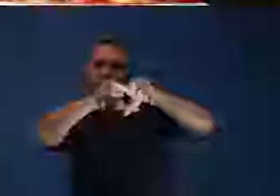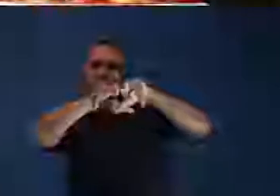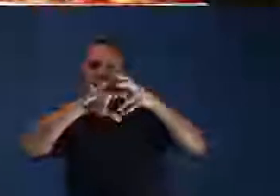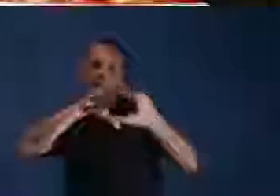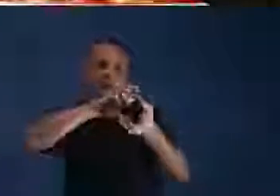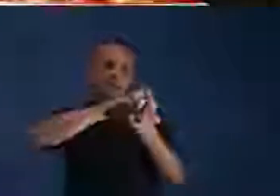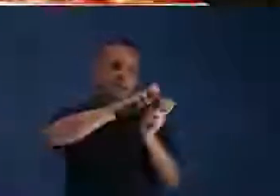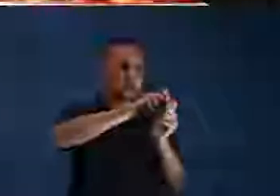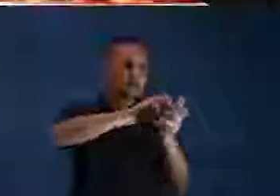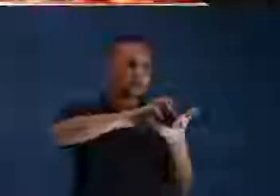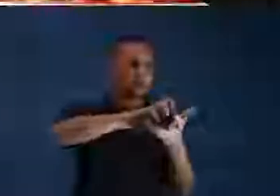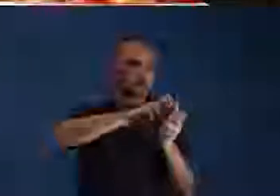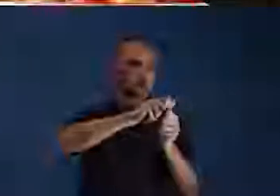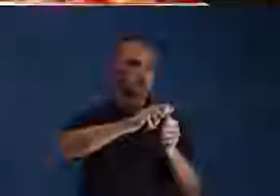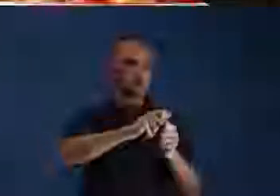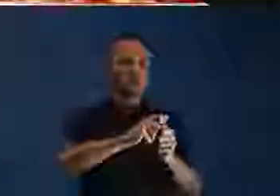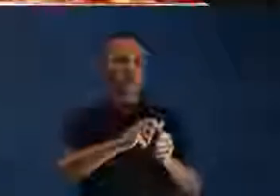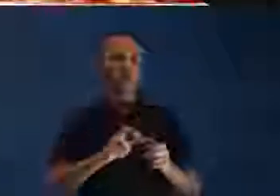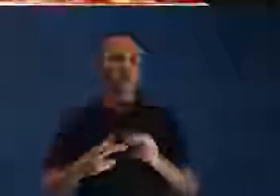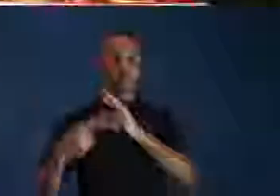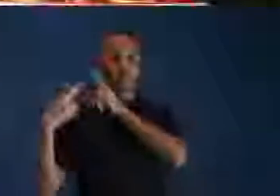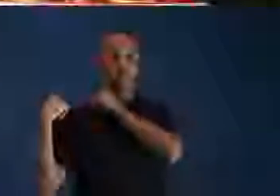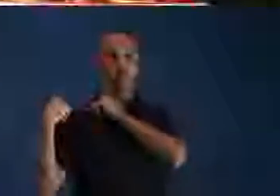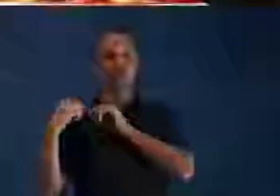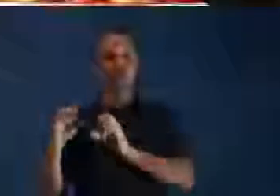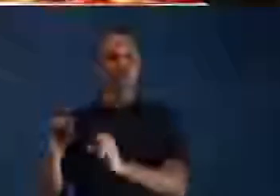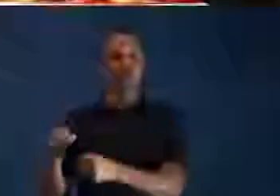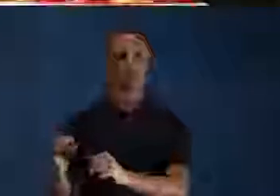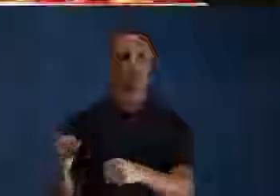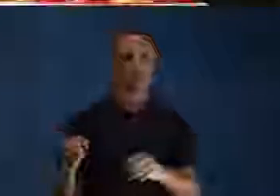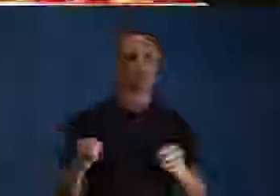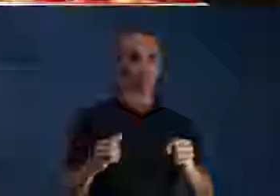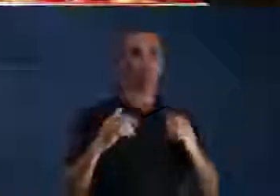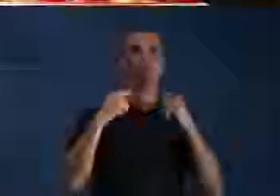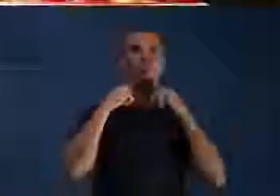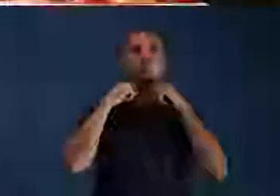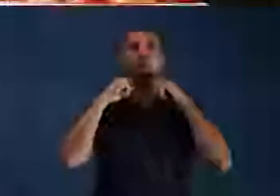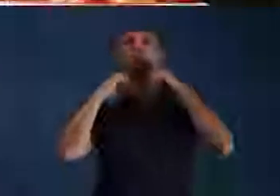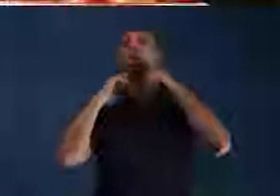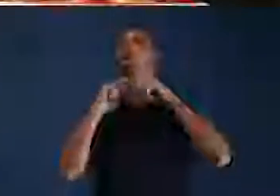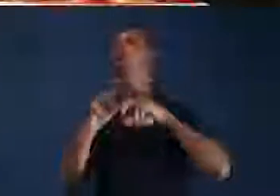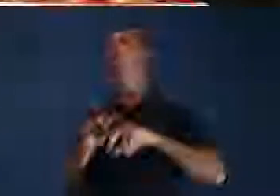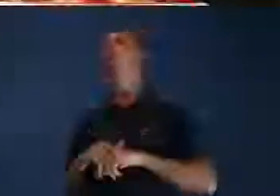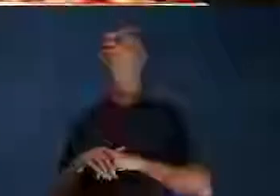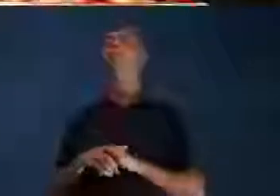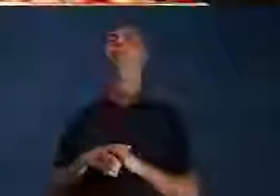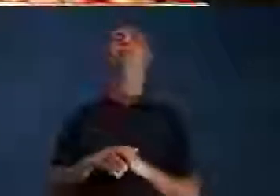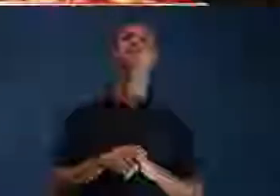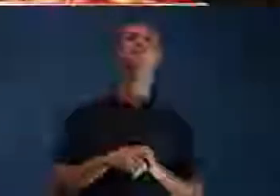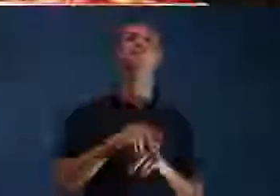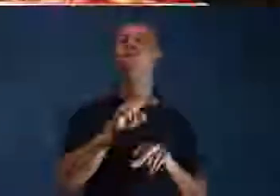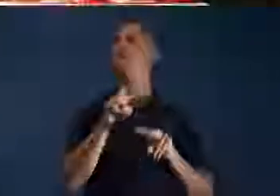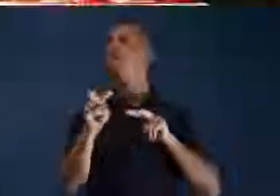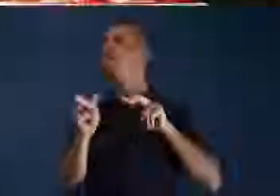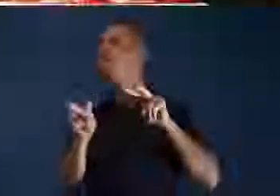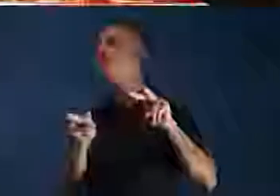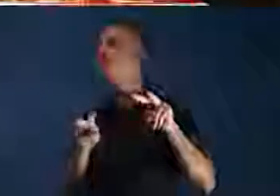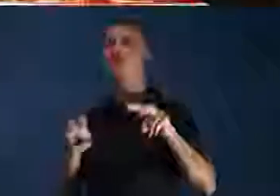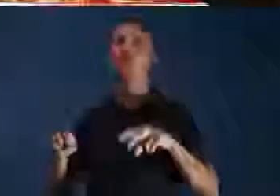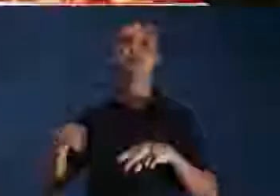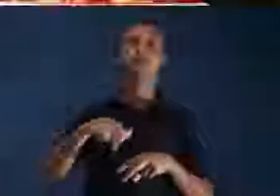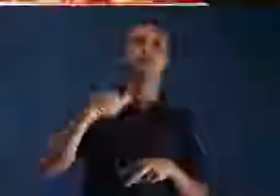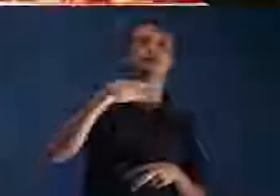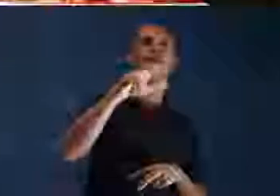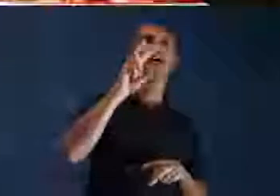funcionários responsáveis pela limpeza, quando levantam a cabeça acima dos balaústres e contemplam os átrios, as